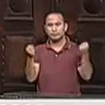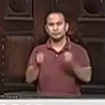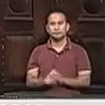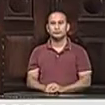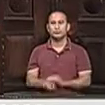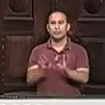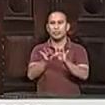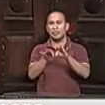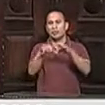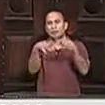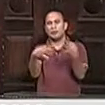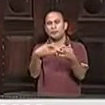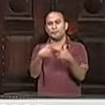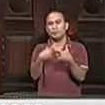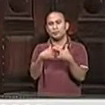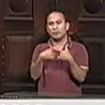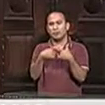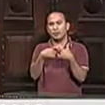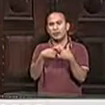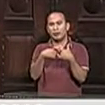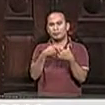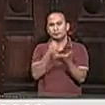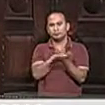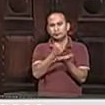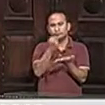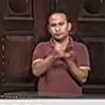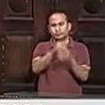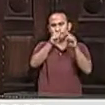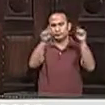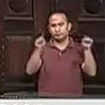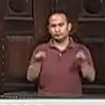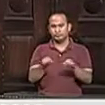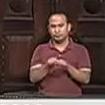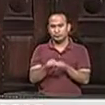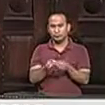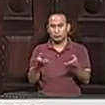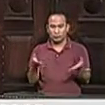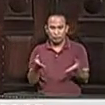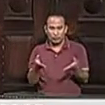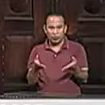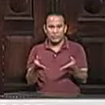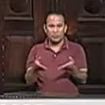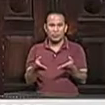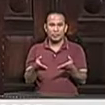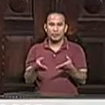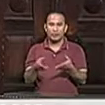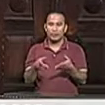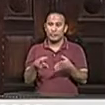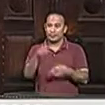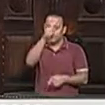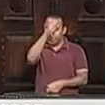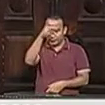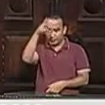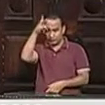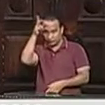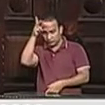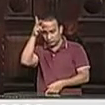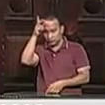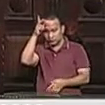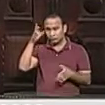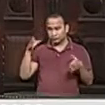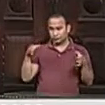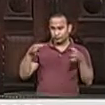Simplesmente porque os contratos atualmente em vigor entre a Prefeitura e essas